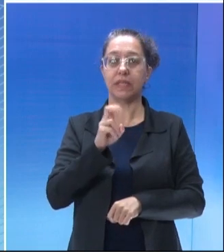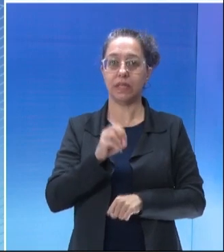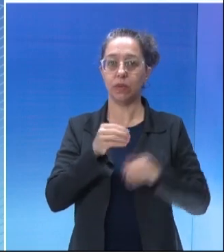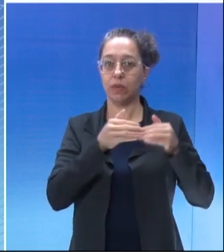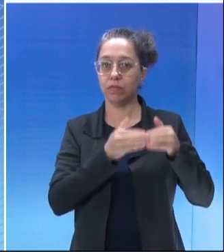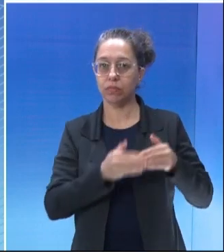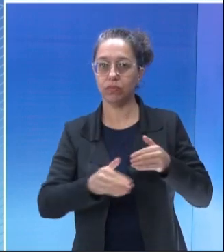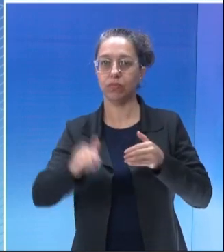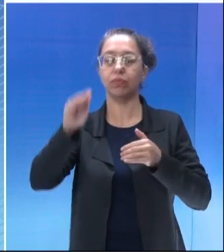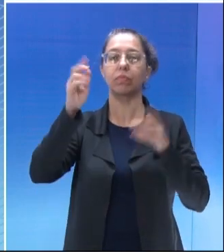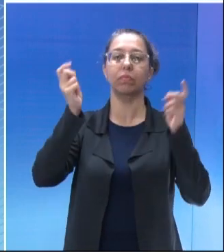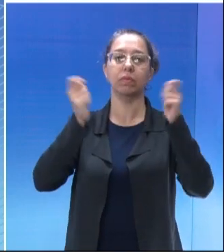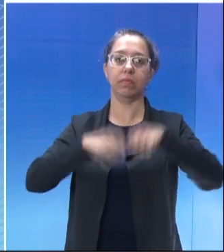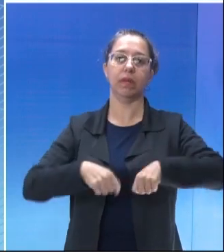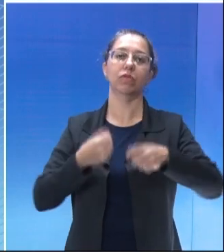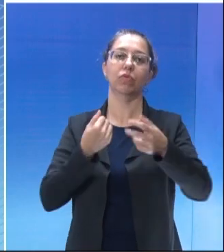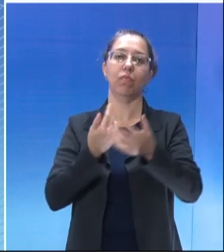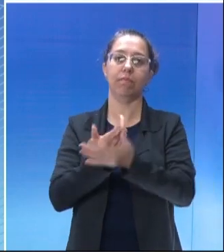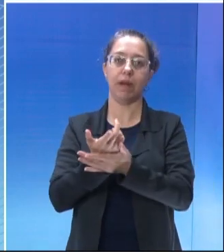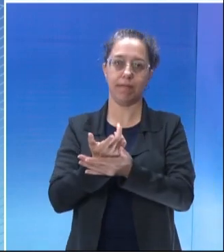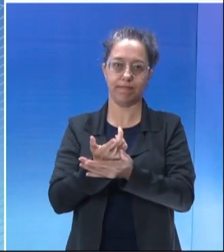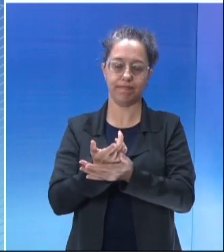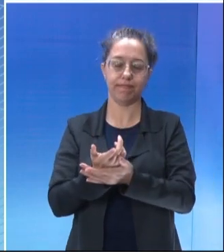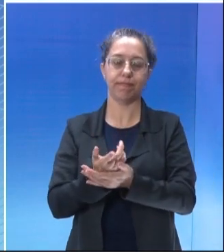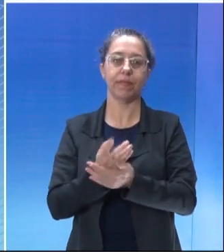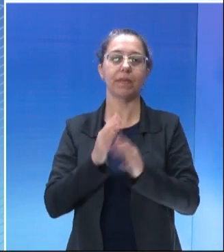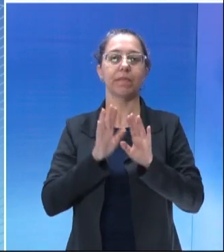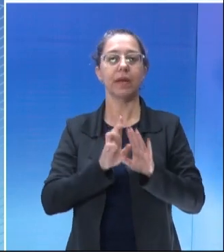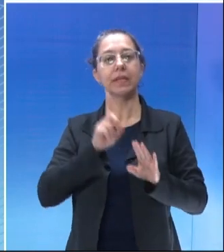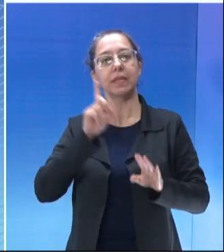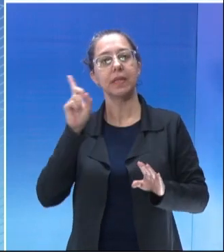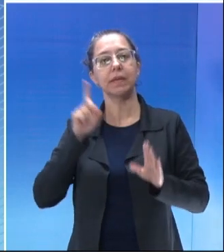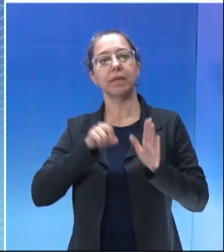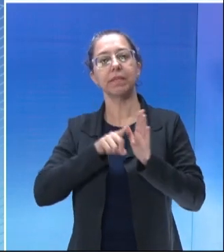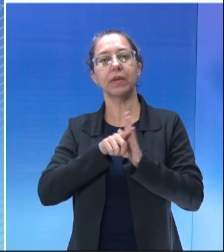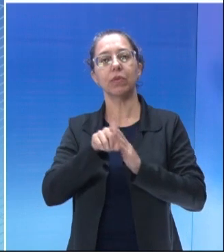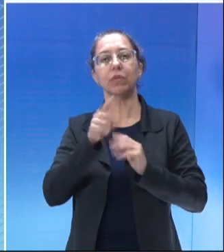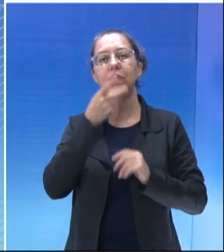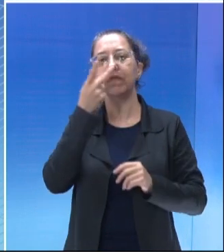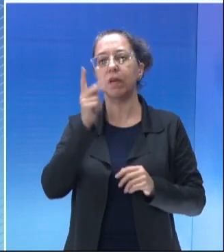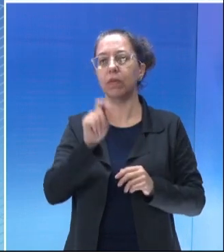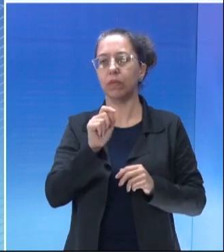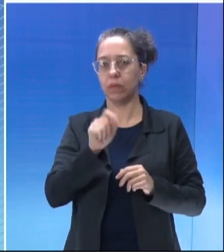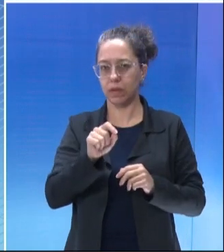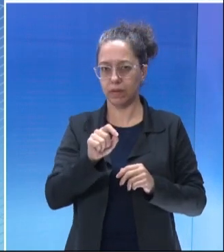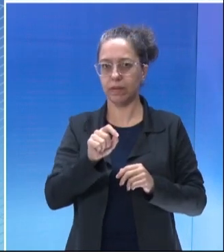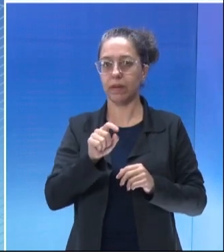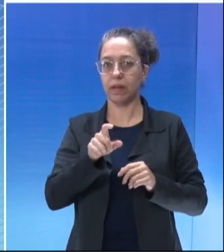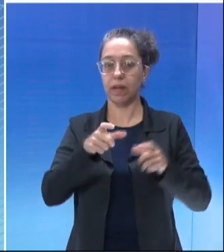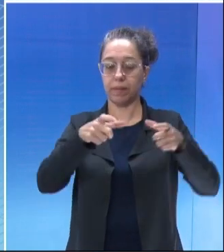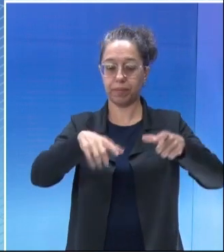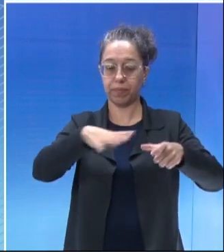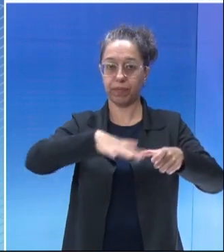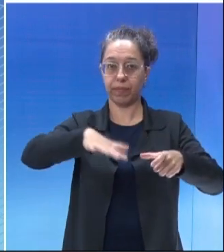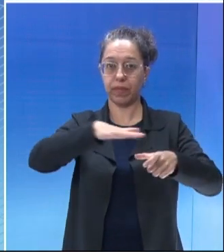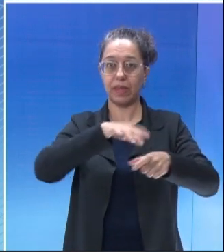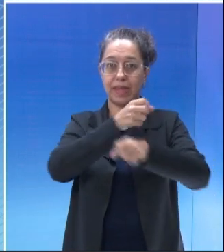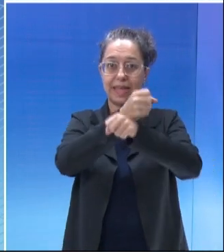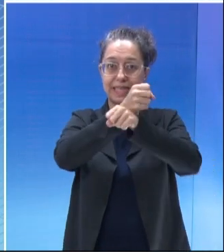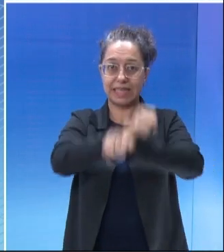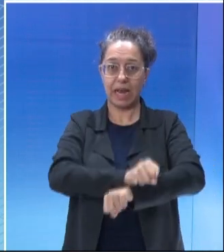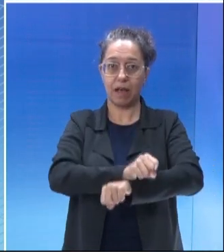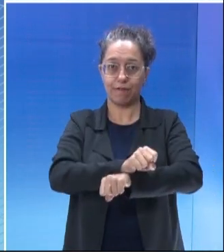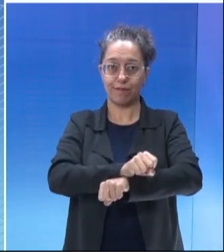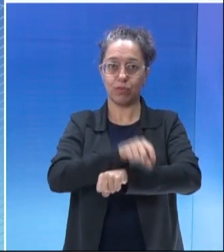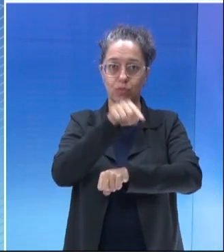de compra, né? Mas aí o que o enunciado está trazendo é a questão dos escravos